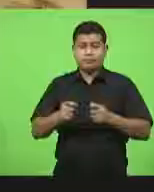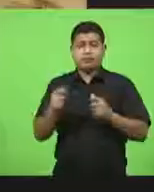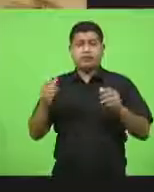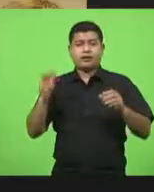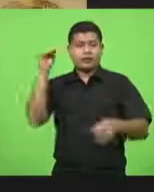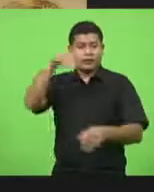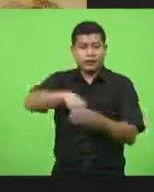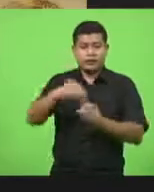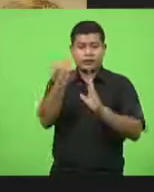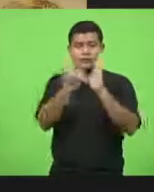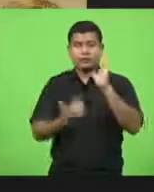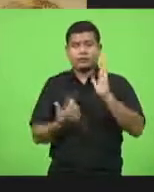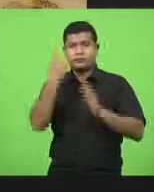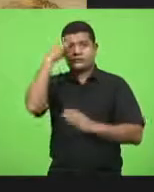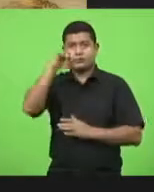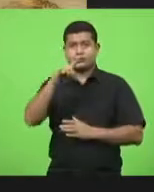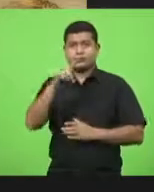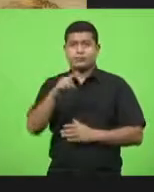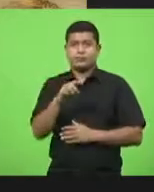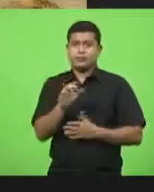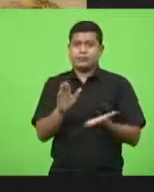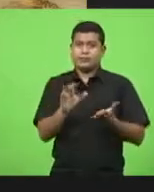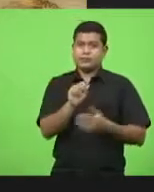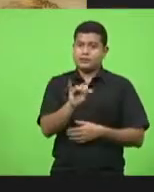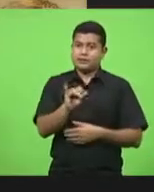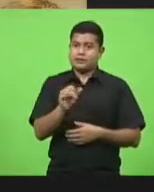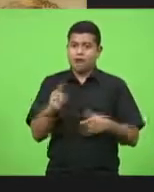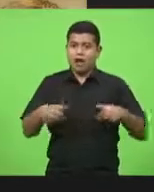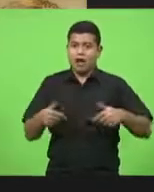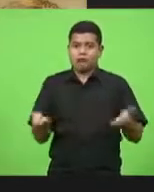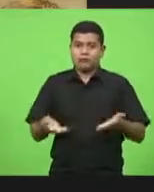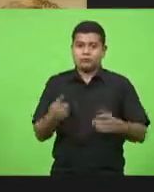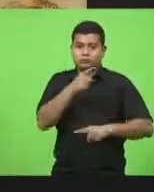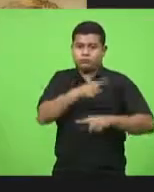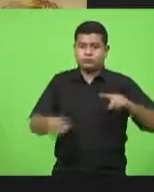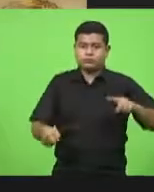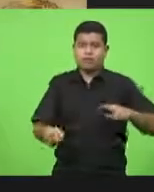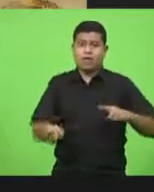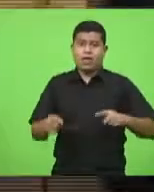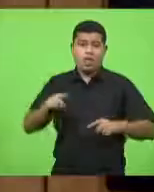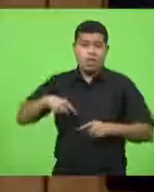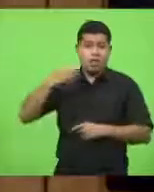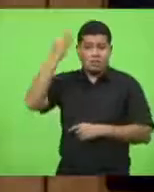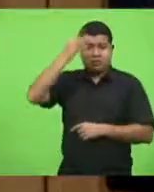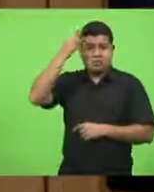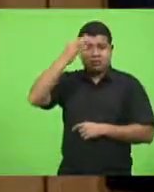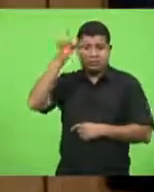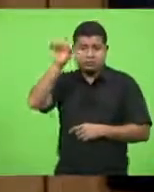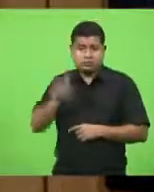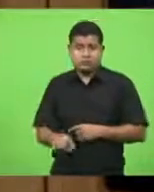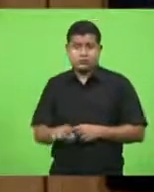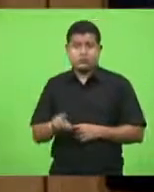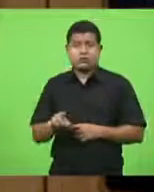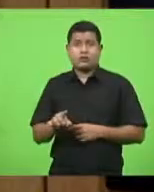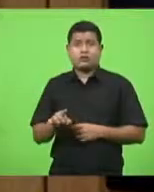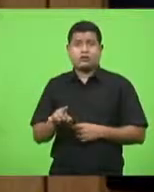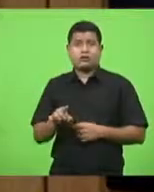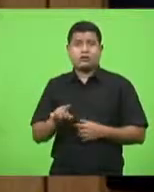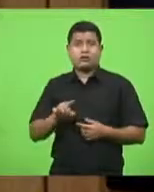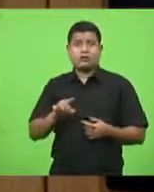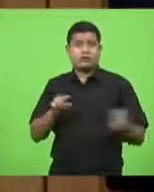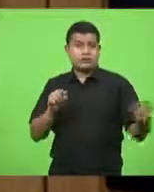presidente, se não proíbe, pode. Isso é a teoria do direito e da interpretação do regimento, tem tudo a ver com a